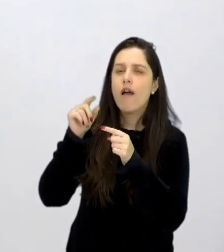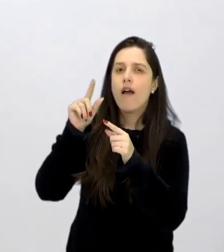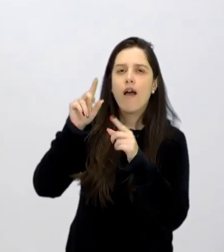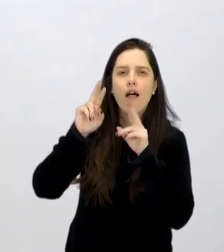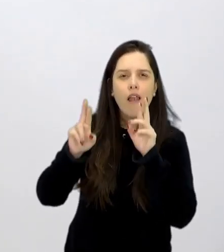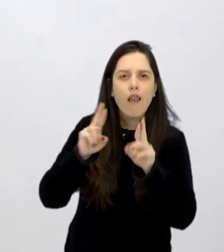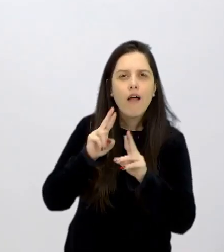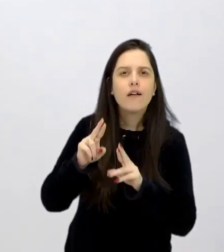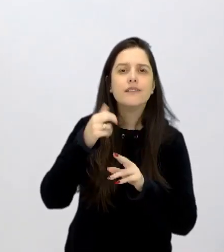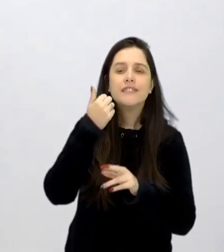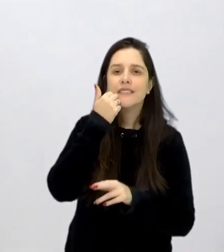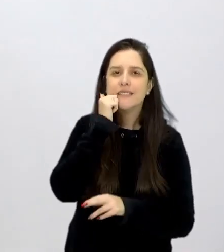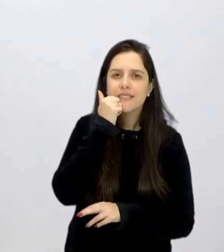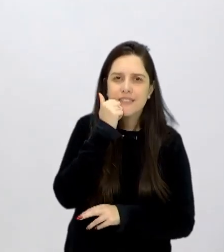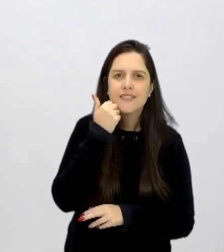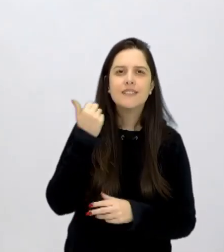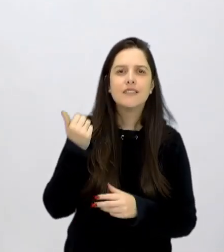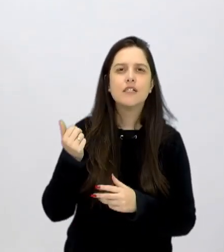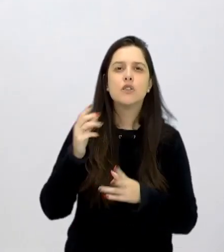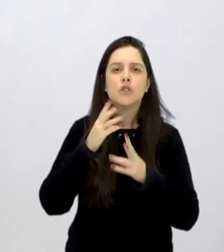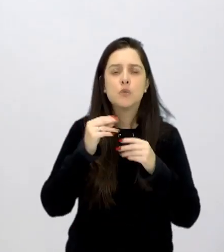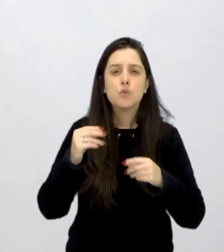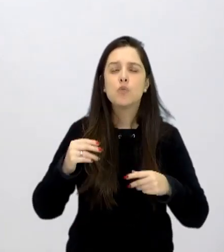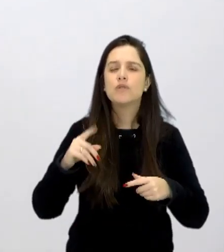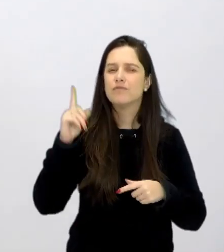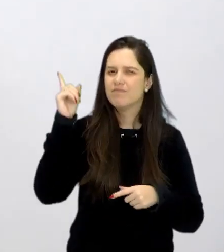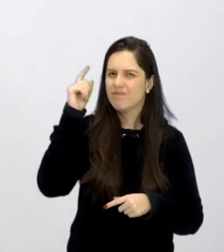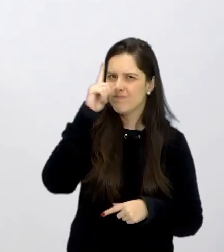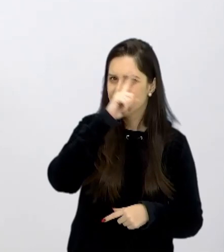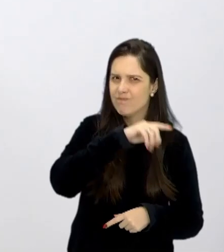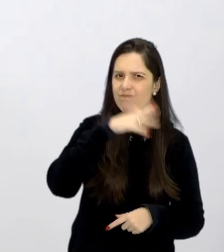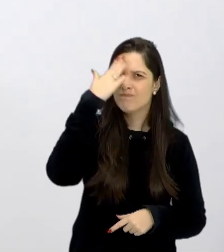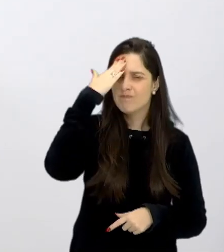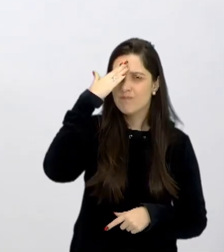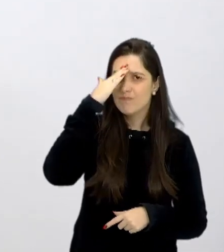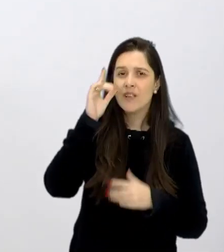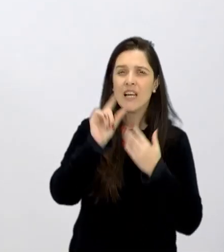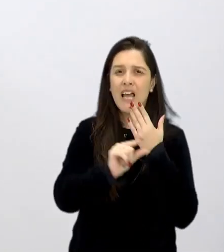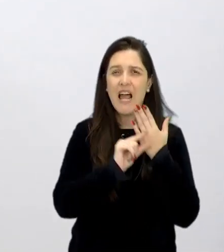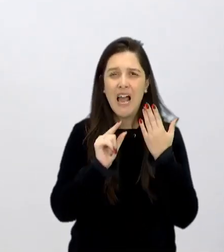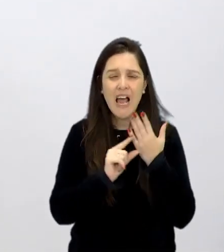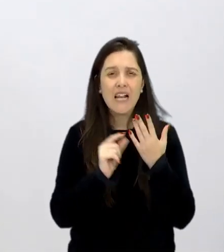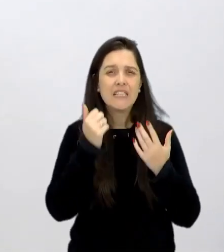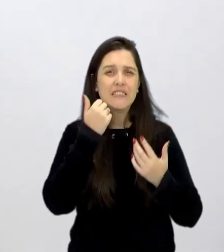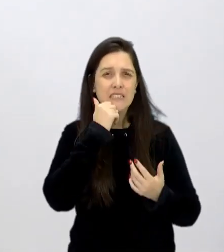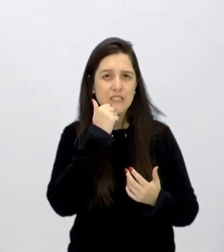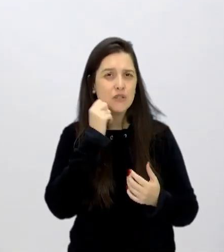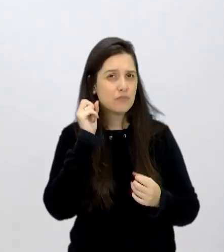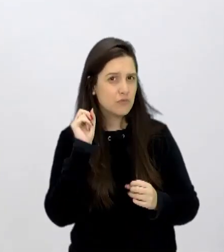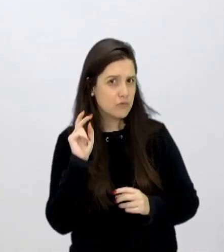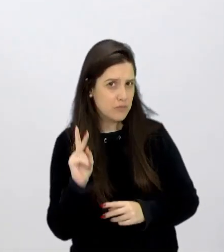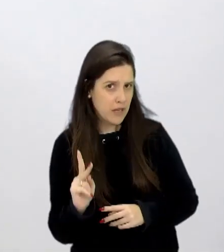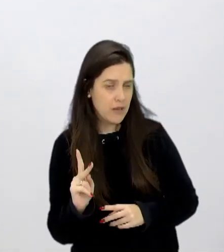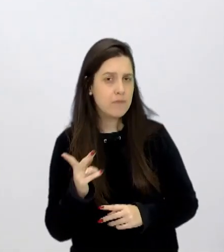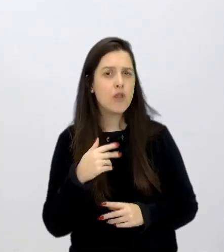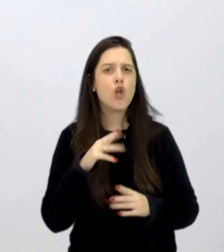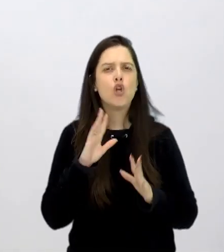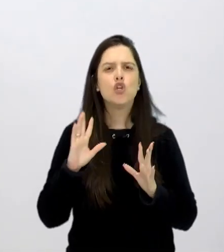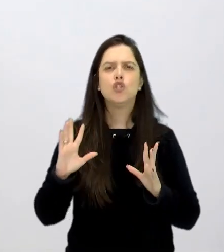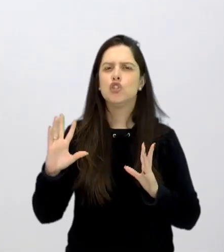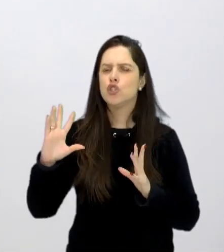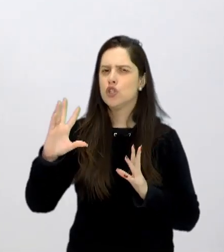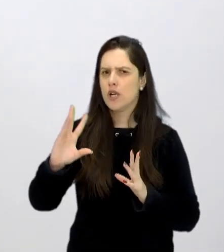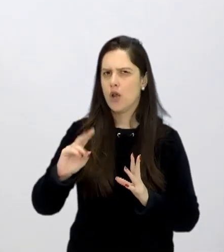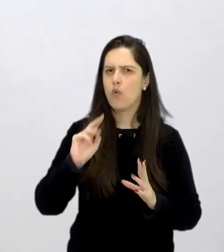que talvez nós teremos muitas dificuldades em entender o artigo científico, tudo bem? Público em geral, a